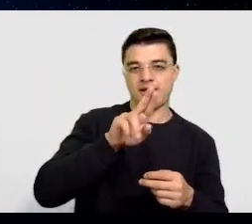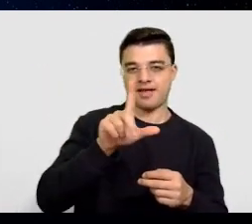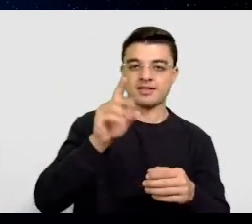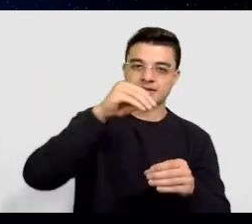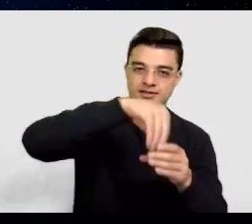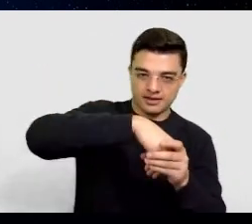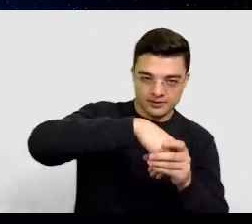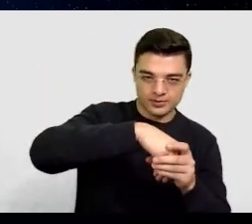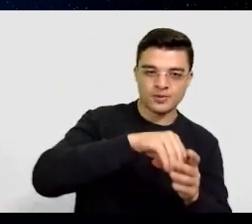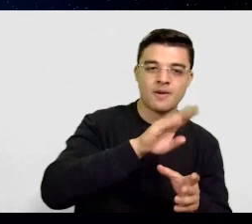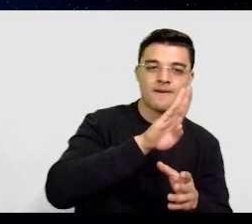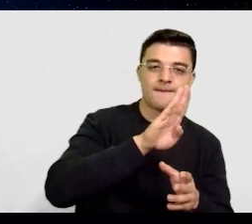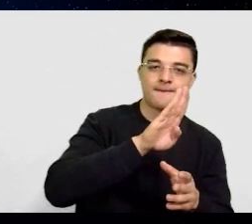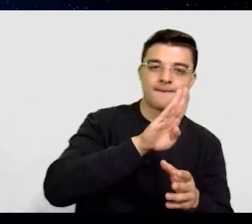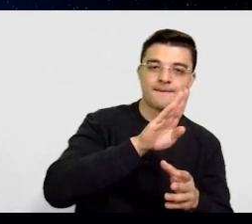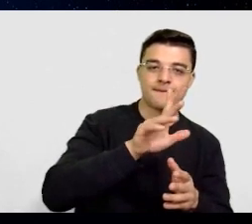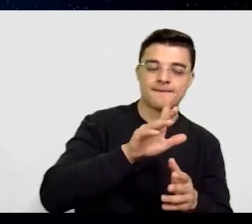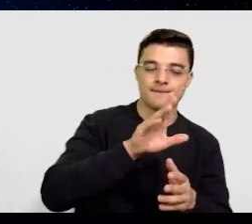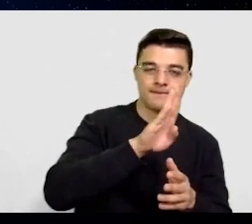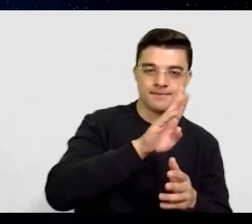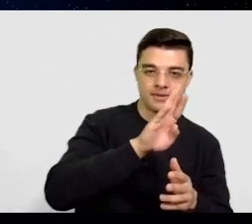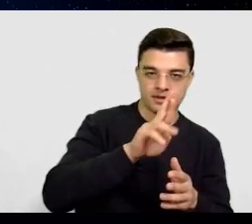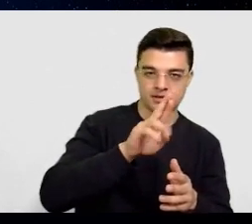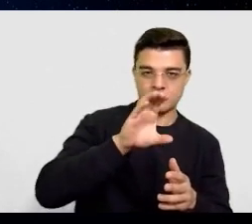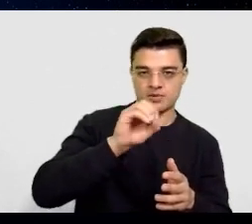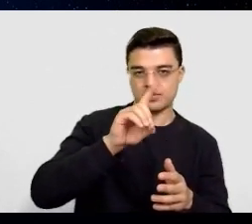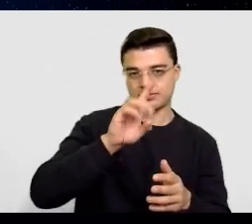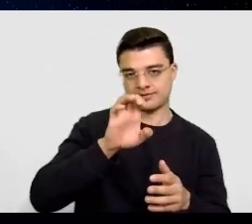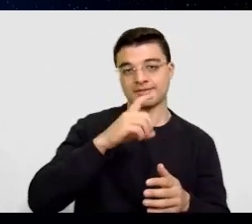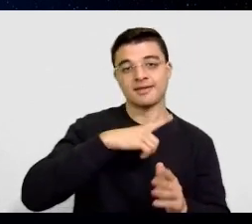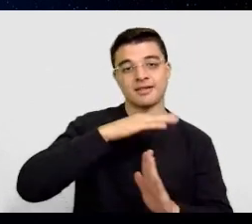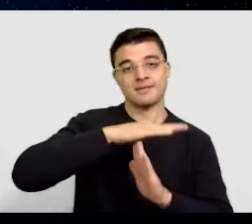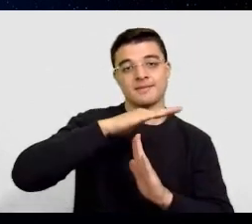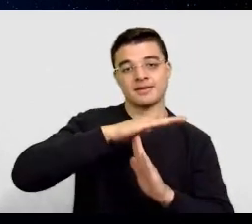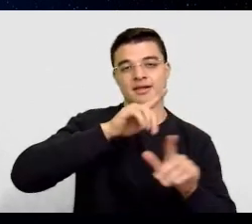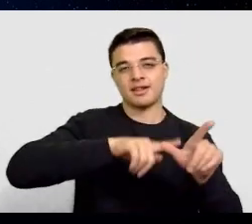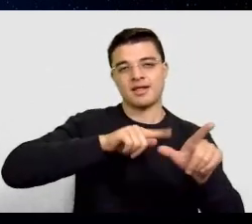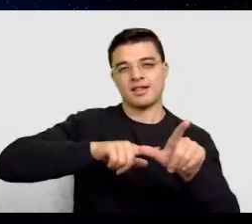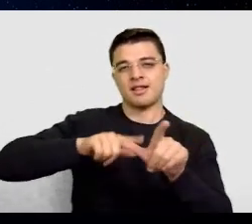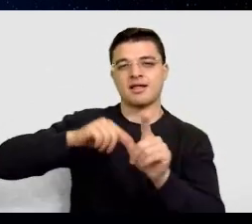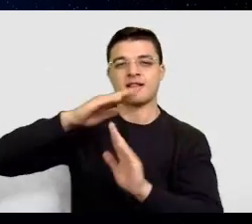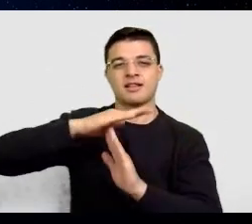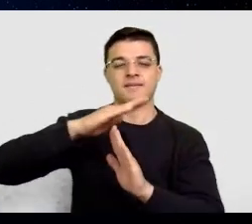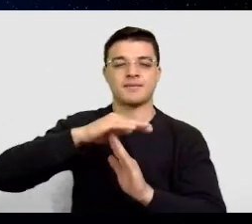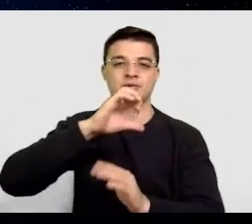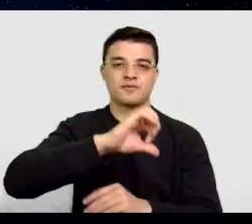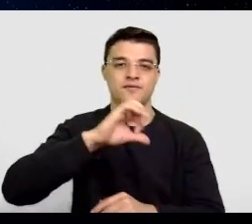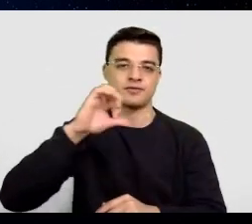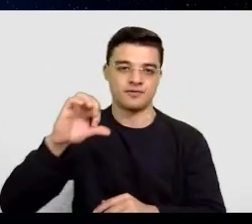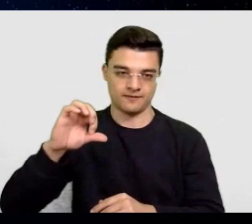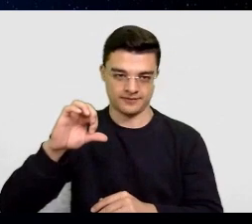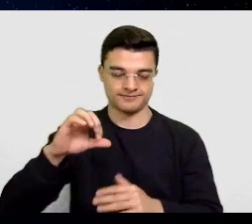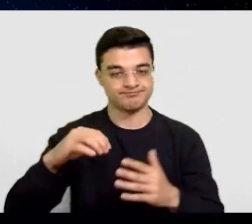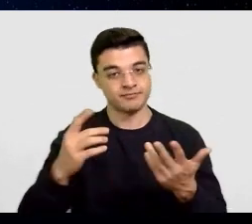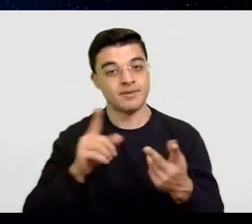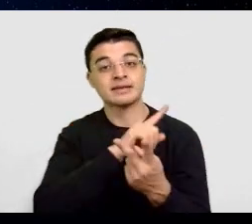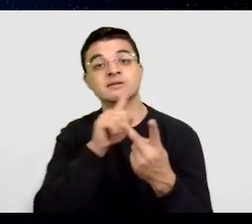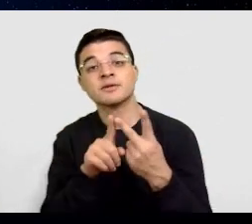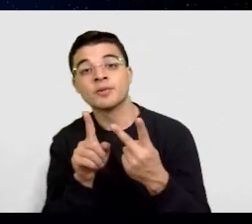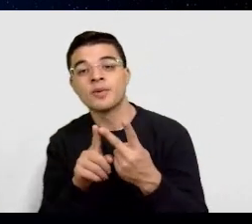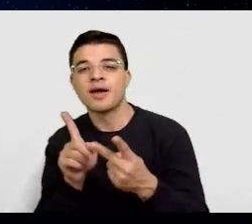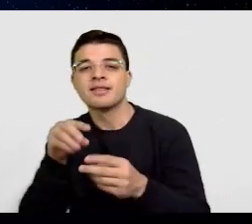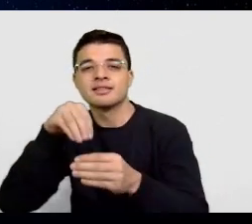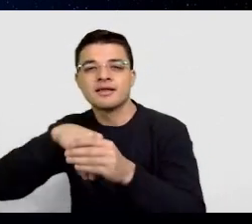aceitados, limite de 99 caracteres. Então, a segunda, como ela vai dentro do JSON, eu tive